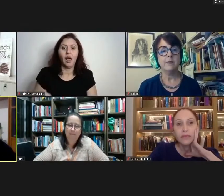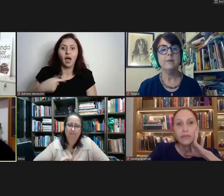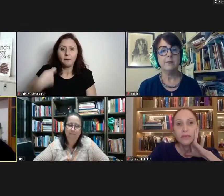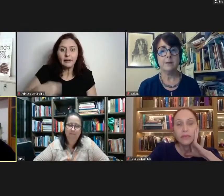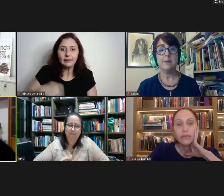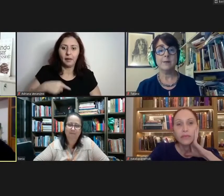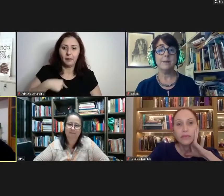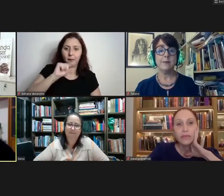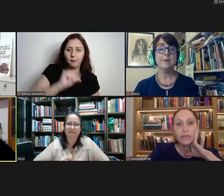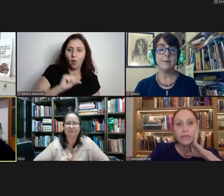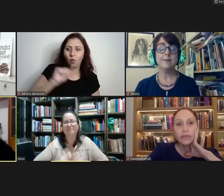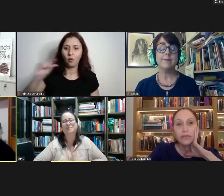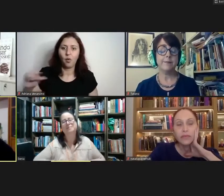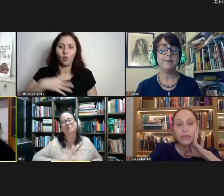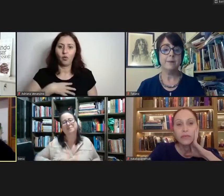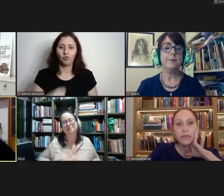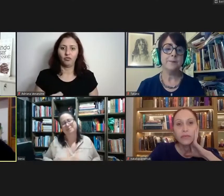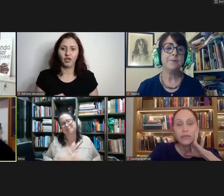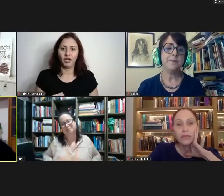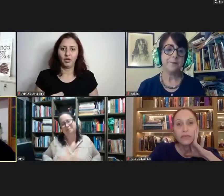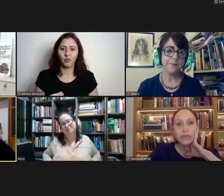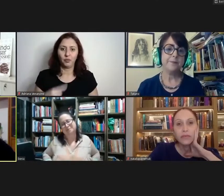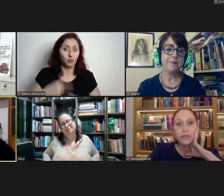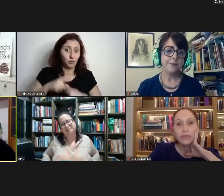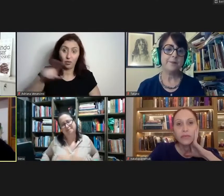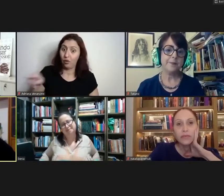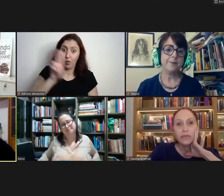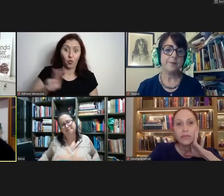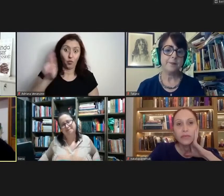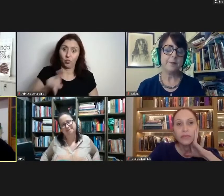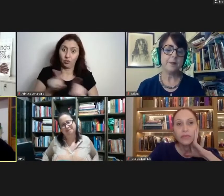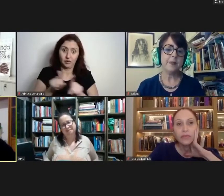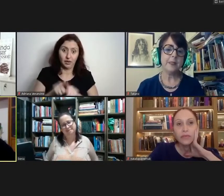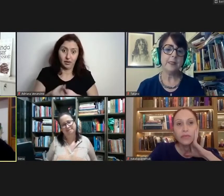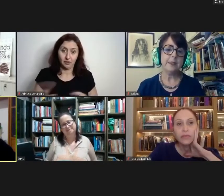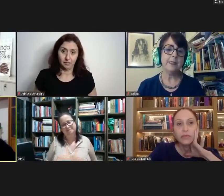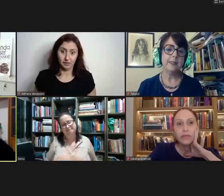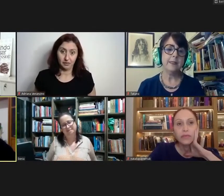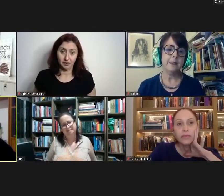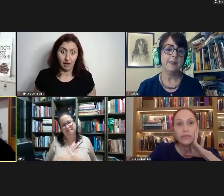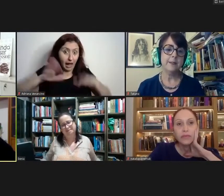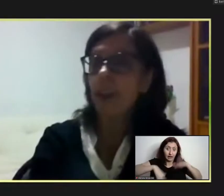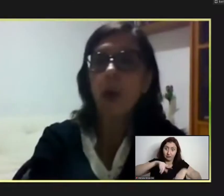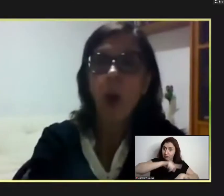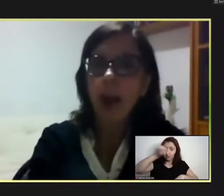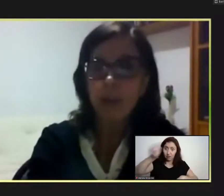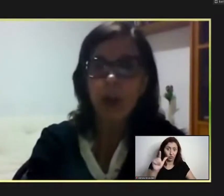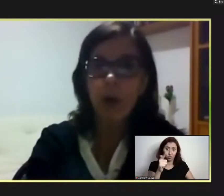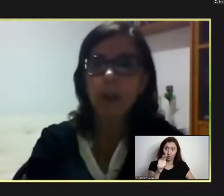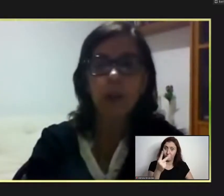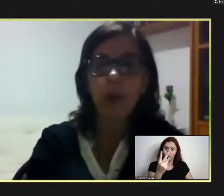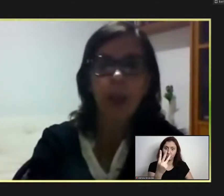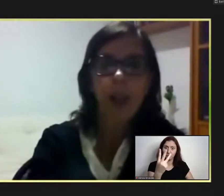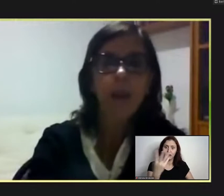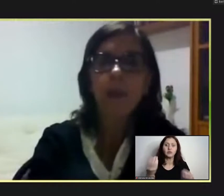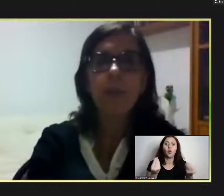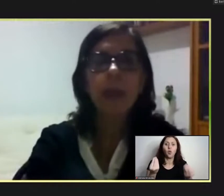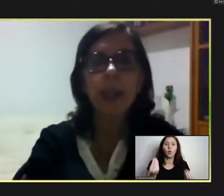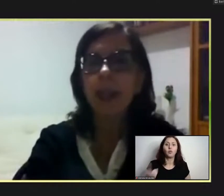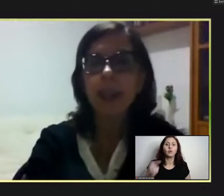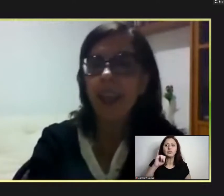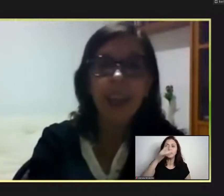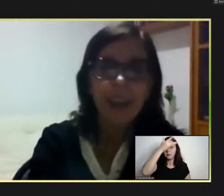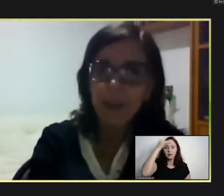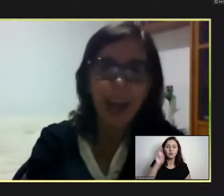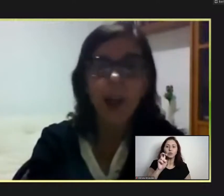filhos e com as filhas, porque eles também, porque você não tem dois, três equipamentos em casa, você tem quatro, cinco pessoas, a